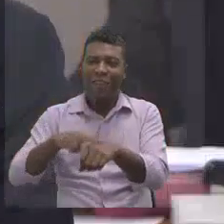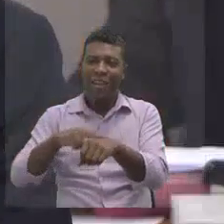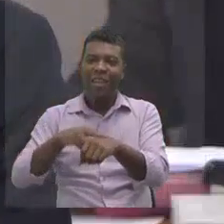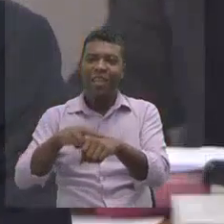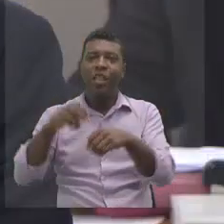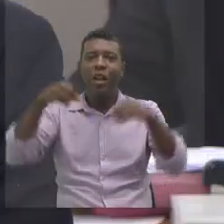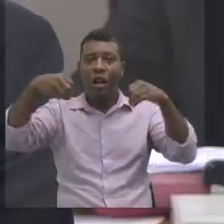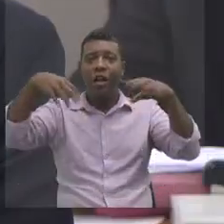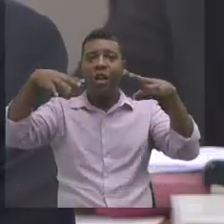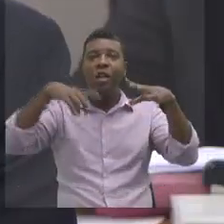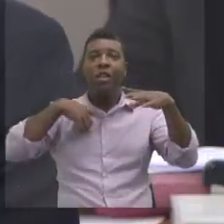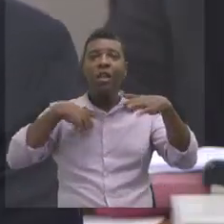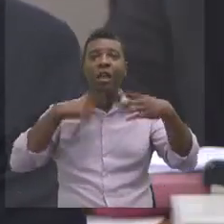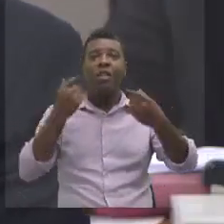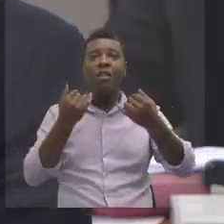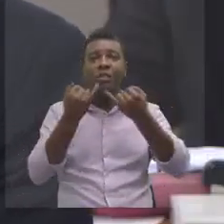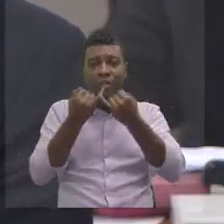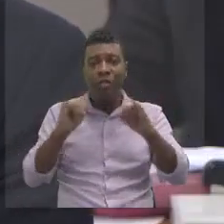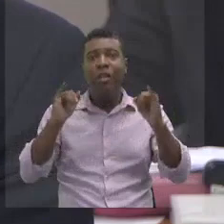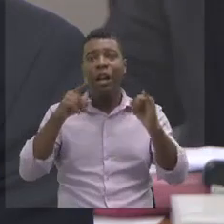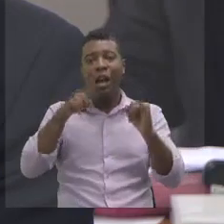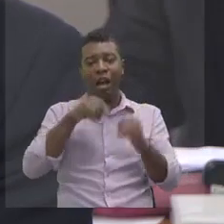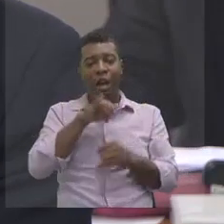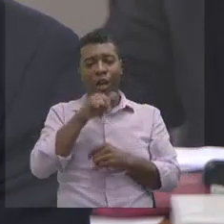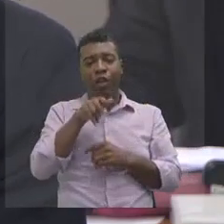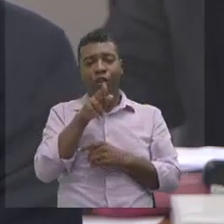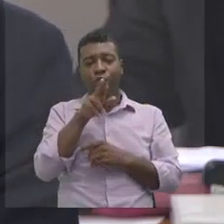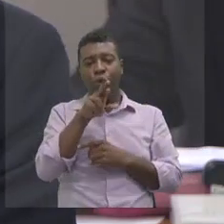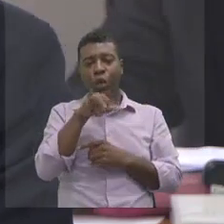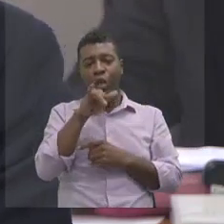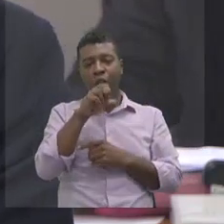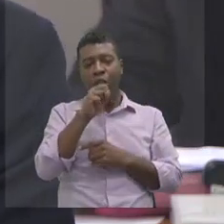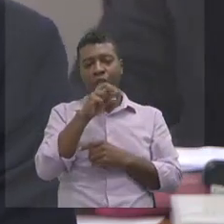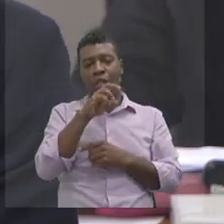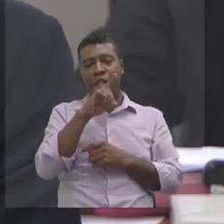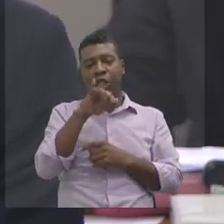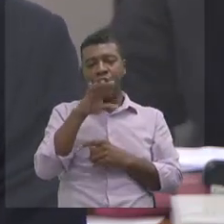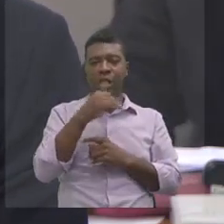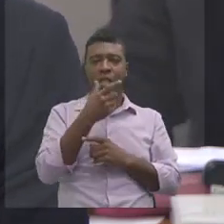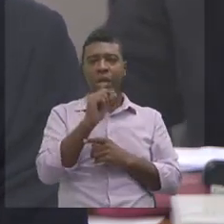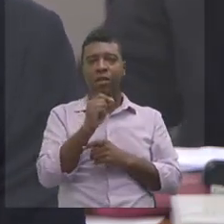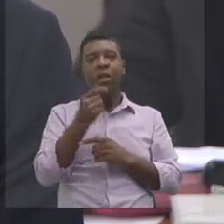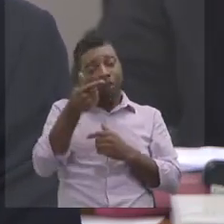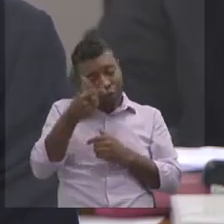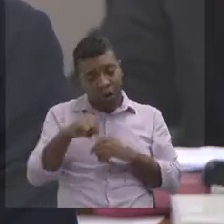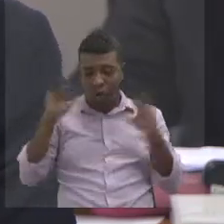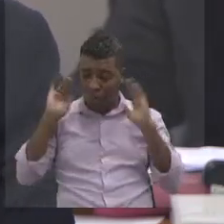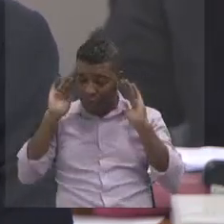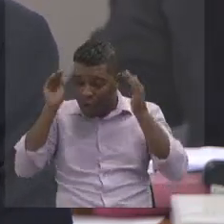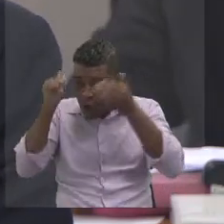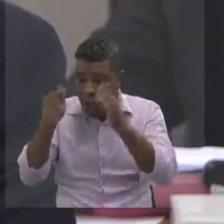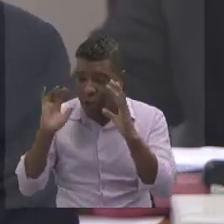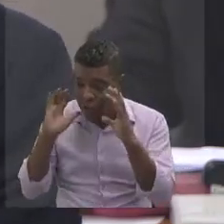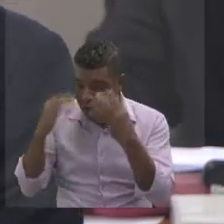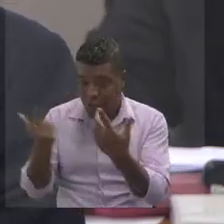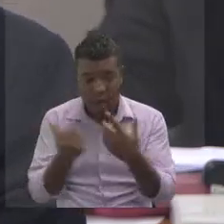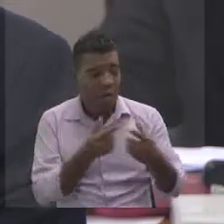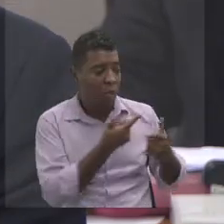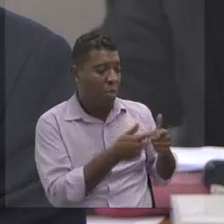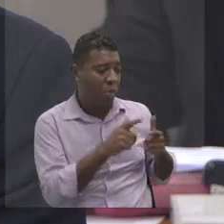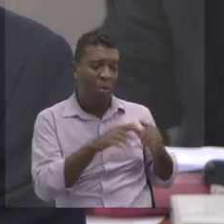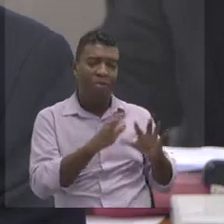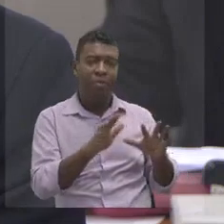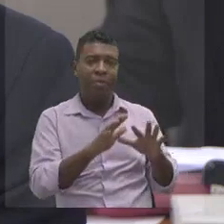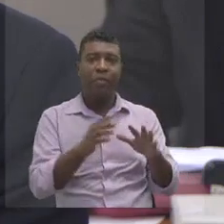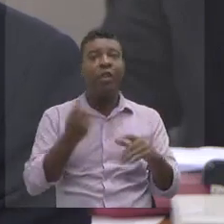conflito de jurisdição mas de novo né temos que focar na solução né e não no problema então a gente tá estudando em conjunto aí com a Cemig com